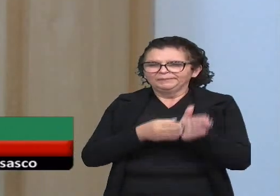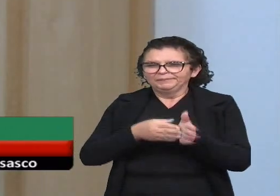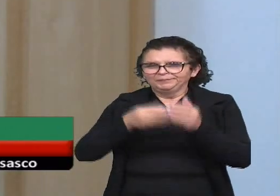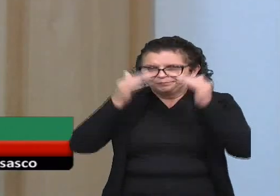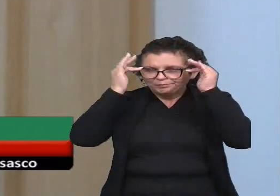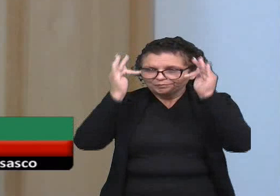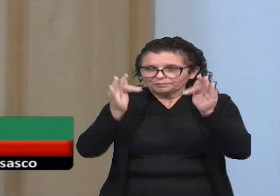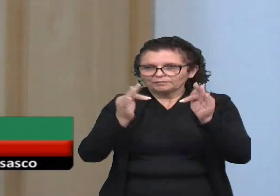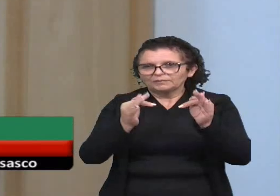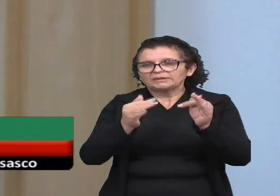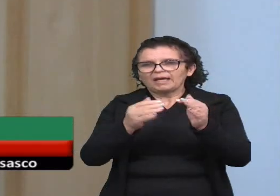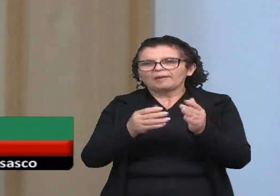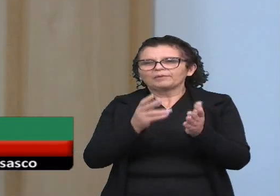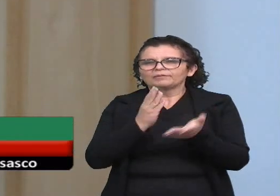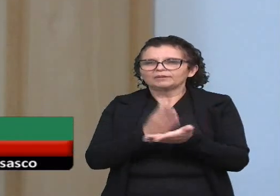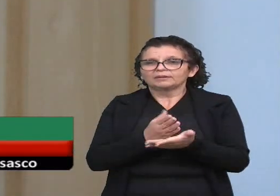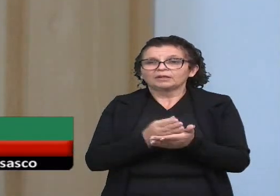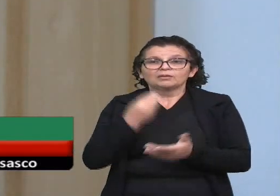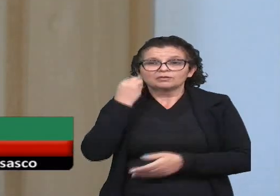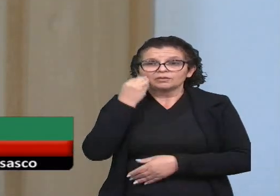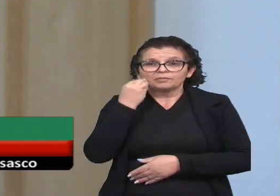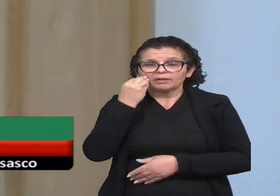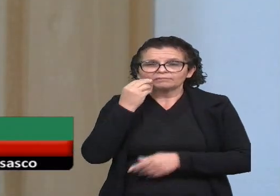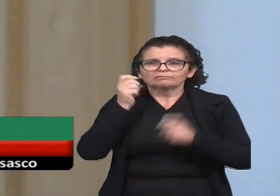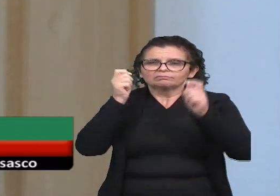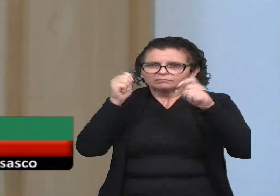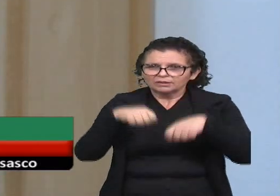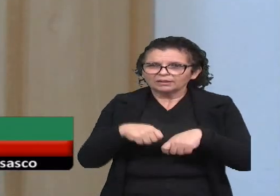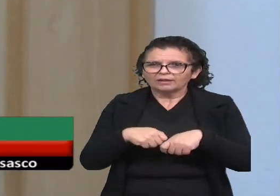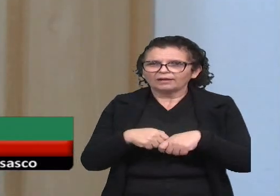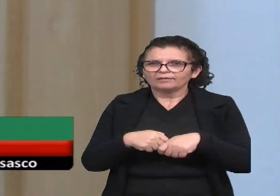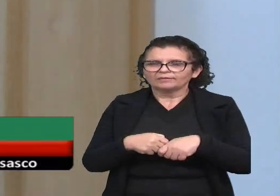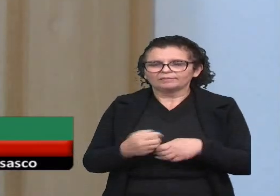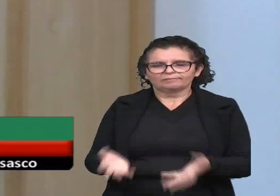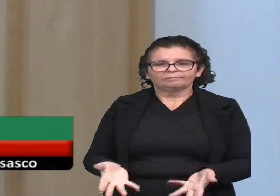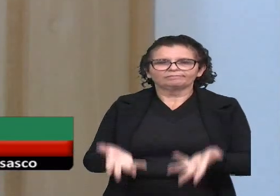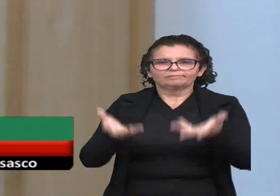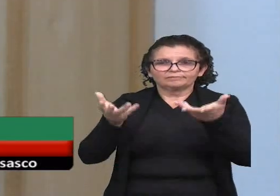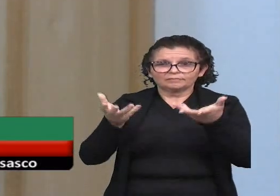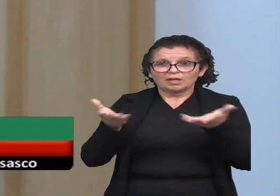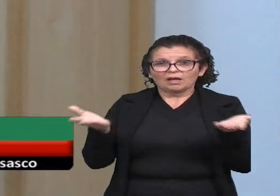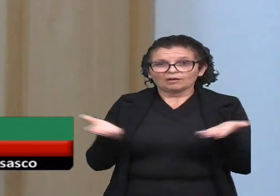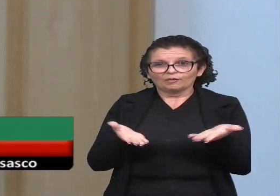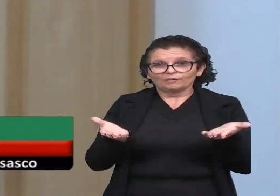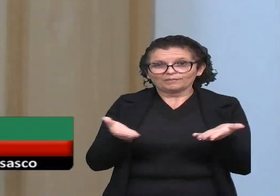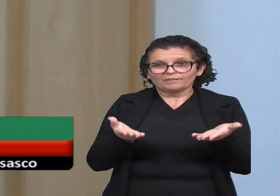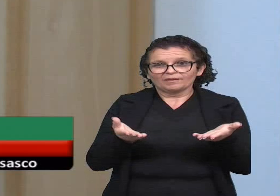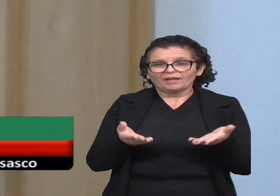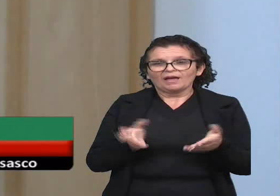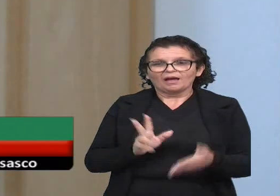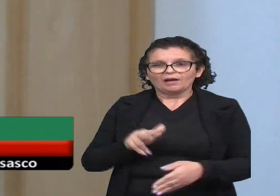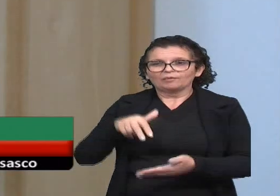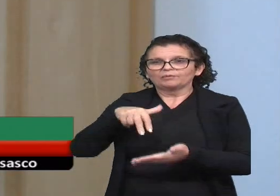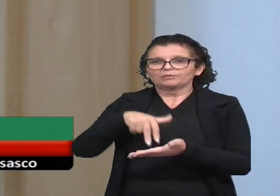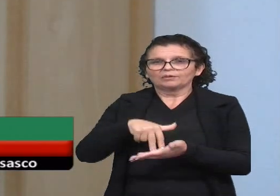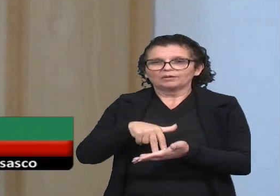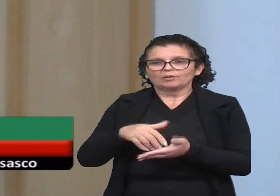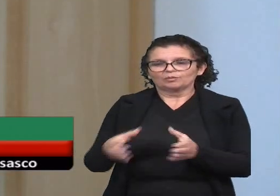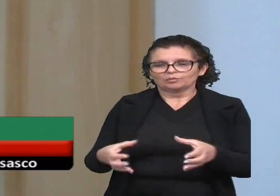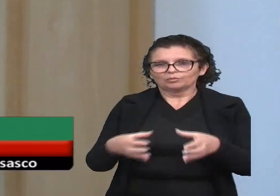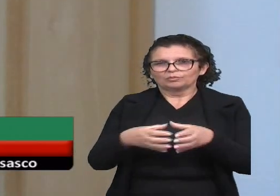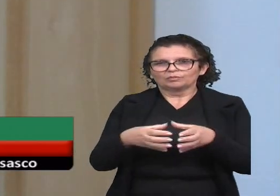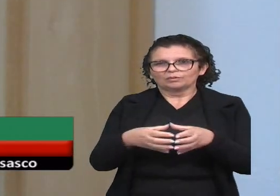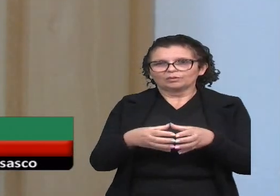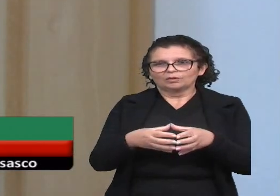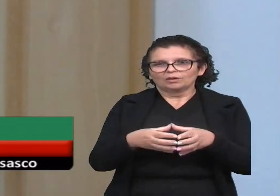e eficiência. E a sua experiência, com certeza, é inestimável. E agora ele vai assumir um novo cargo em